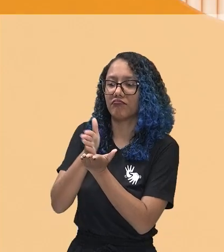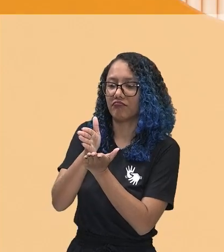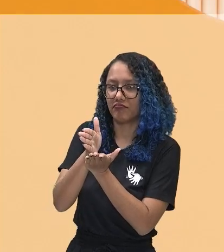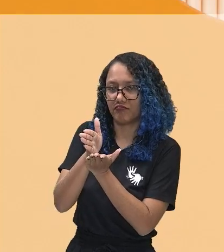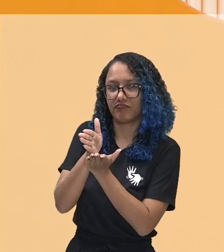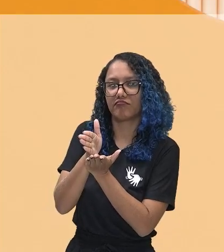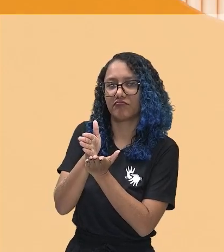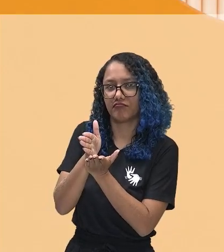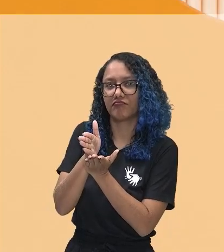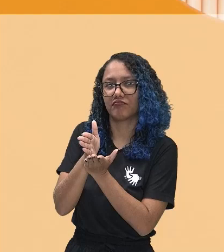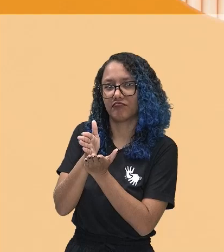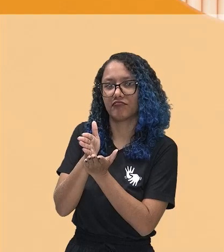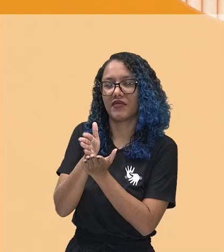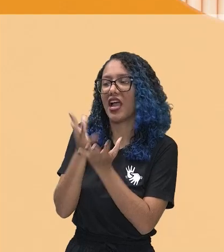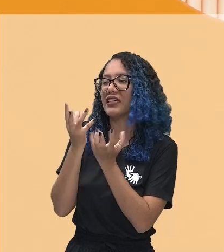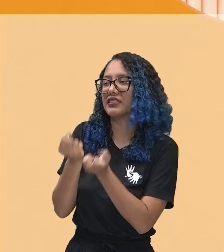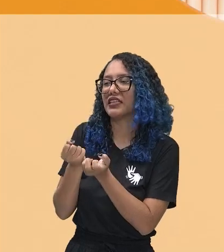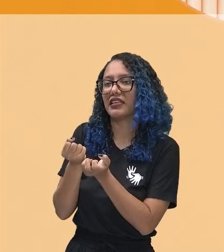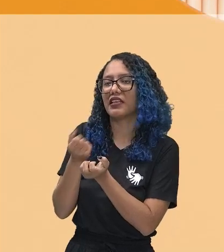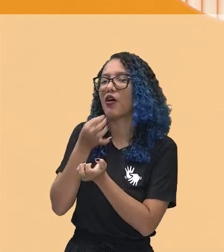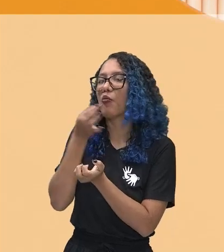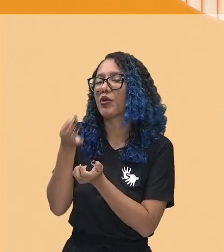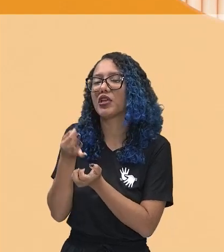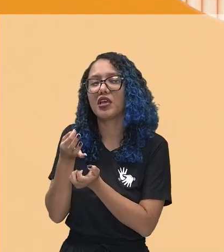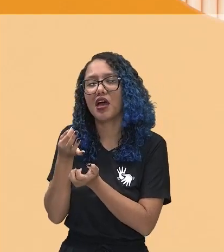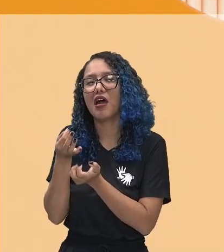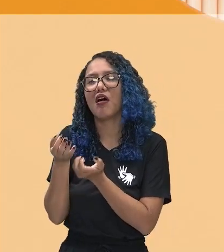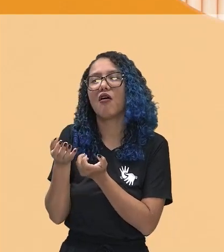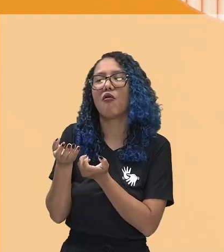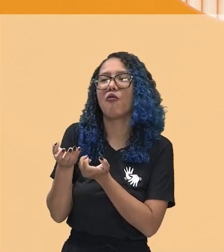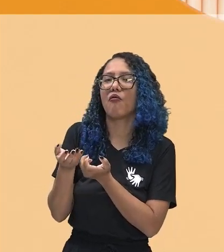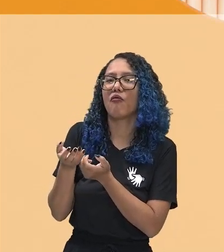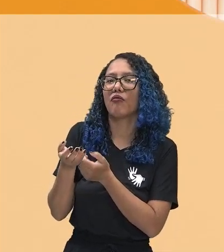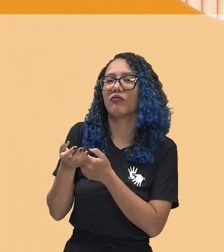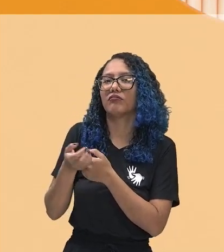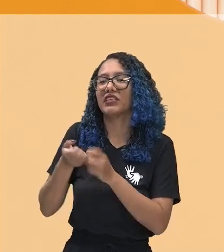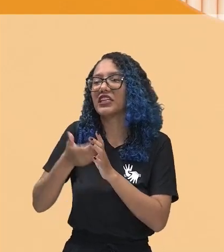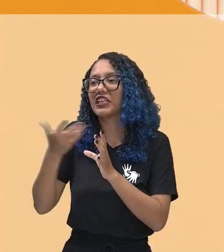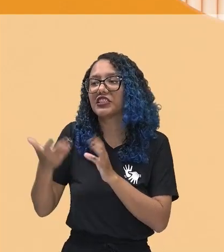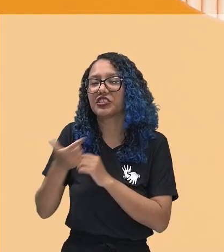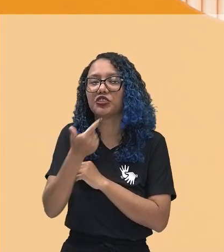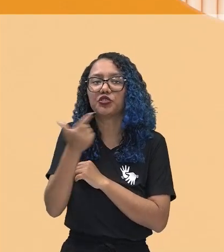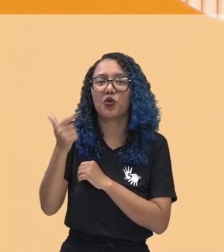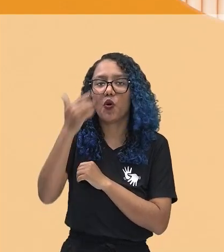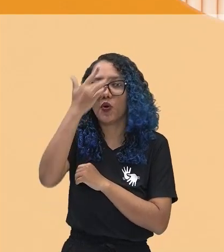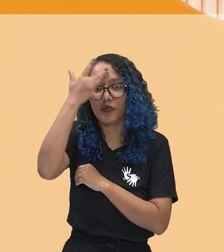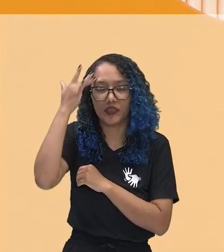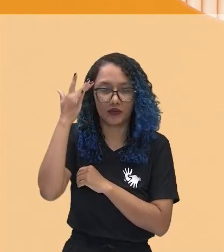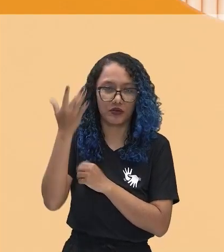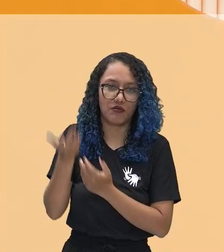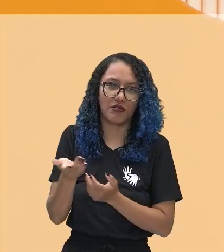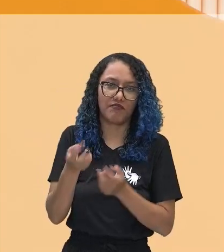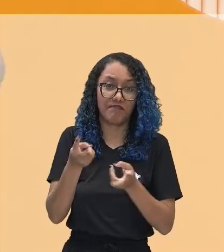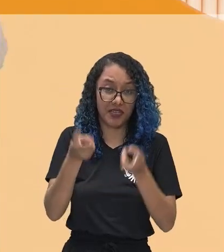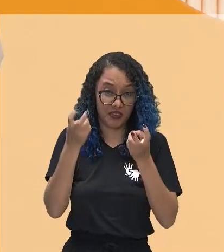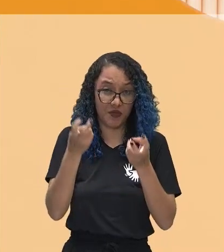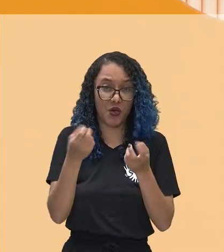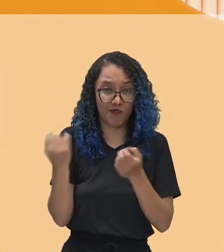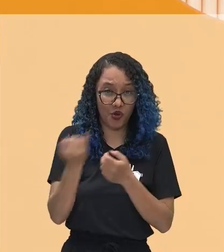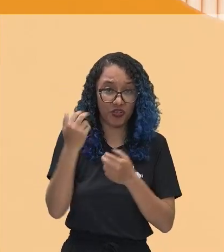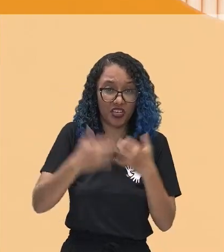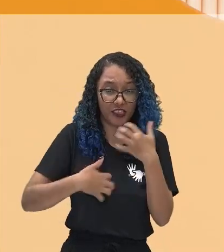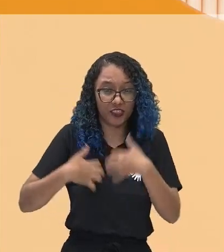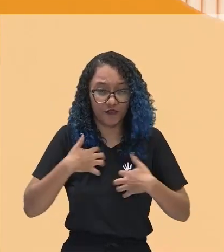Está vendo como a angústia é importante? Está vendo como é fundamental, né? Ter a angústia e, por que não dizer,